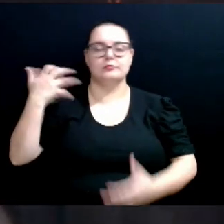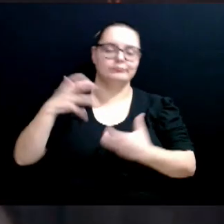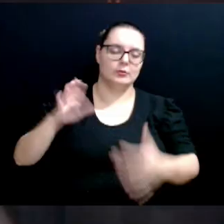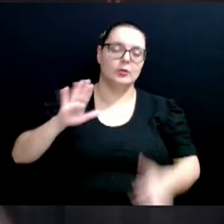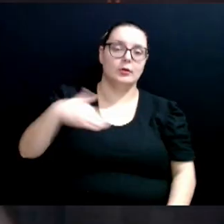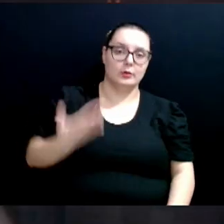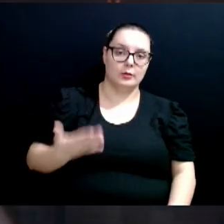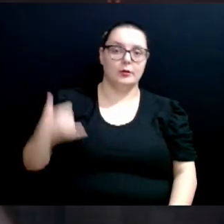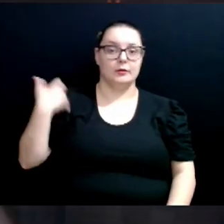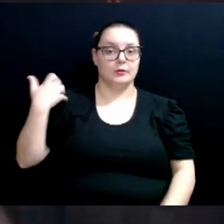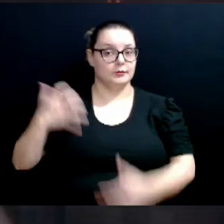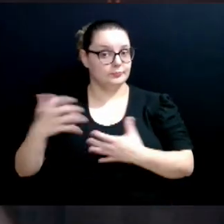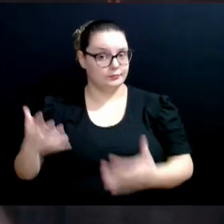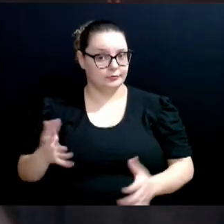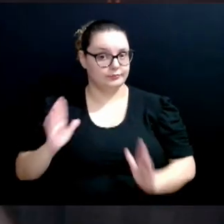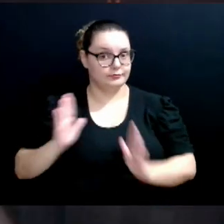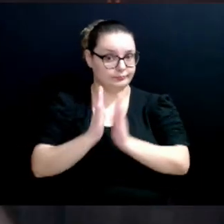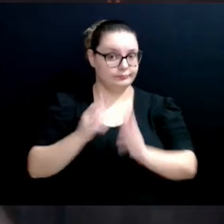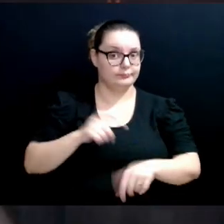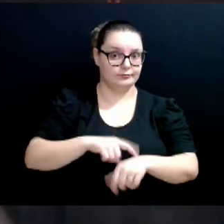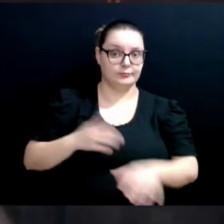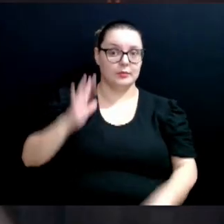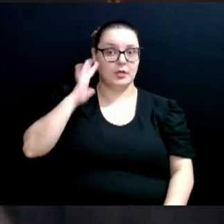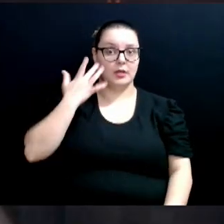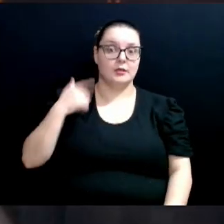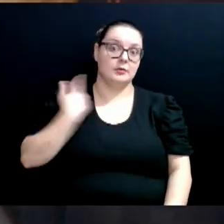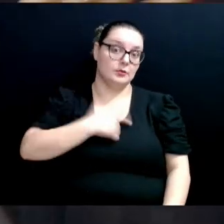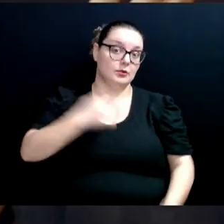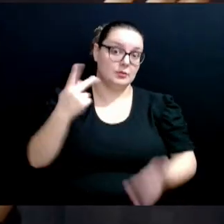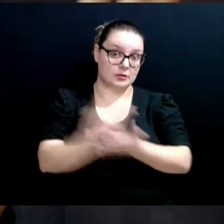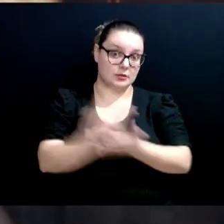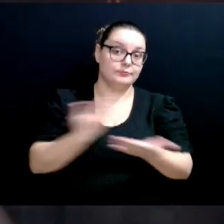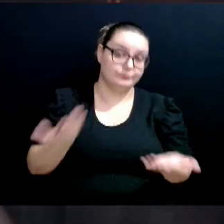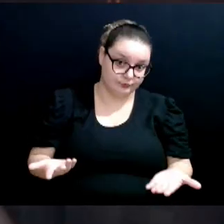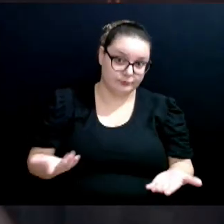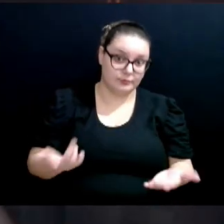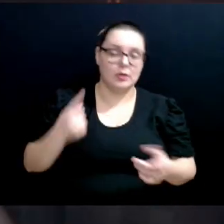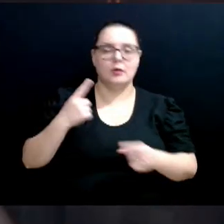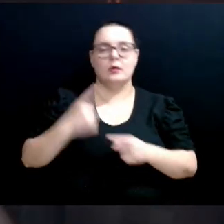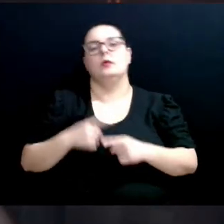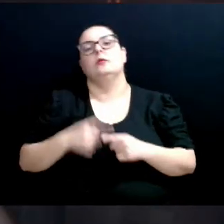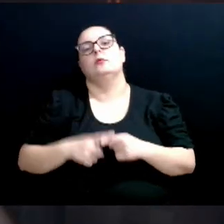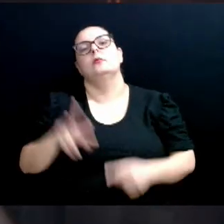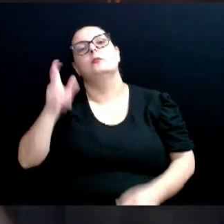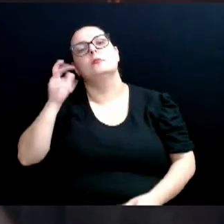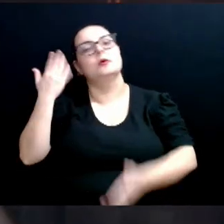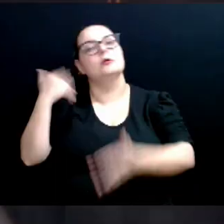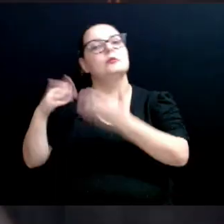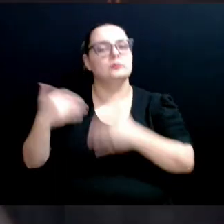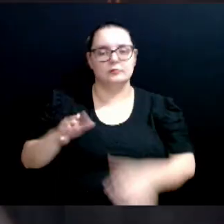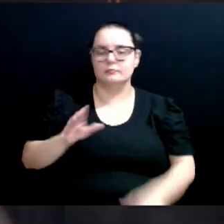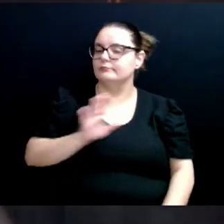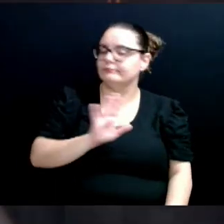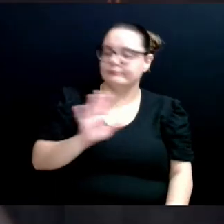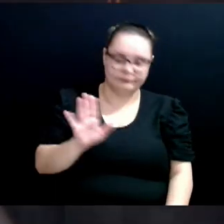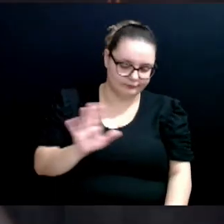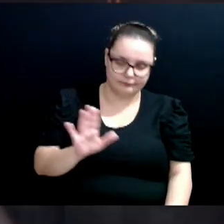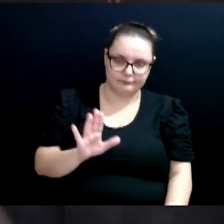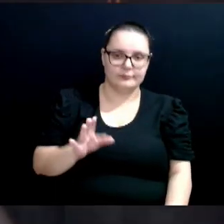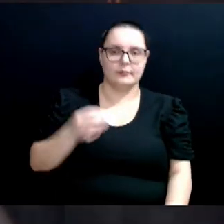adulta, a gente se depare com essa situação de achar que a gente está errado, né, por conta do que a gente escutou lá atrás. Mas não, se você analisou